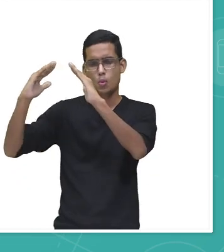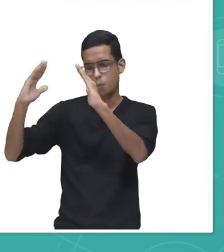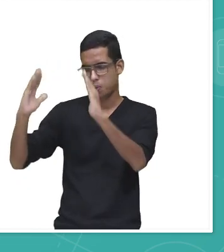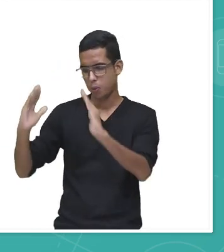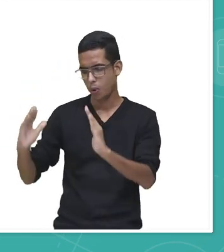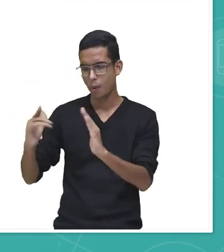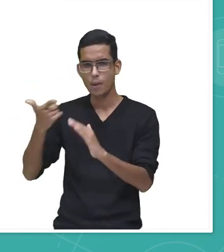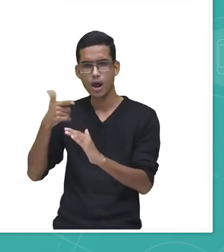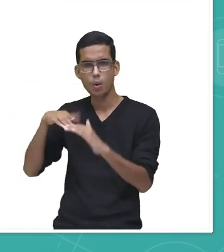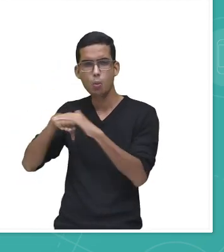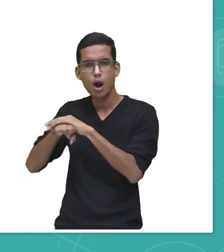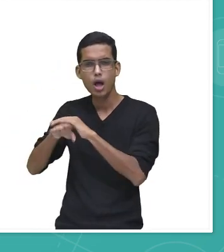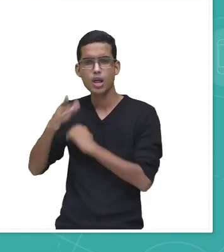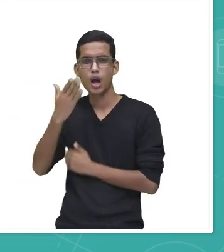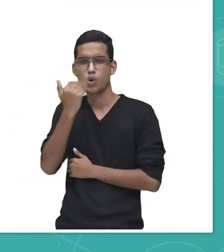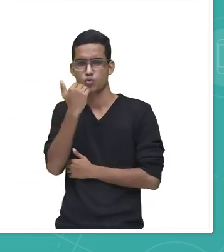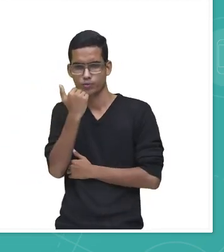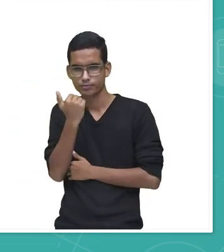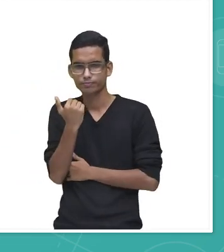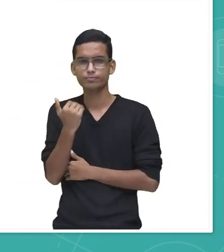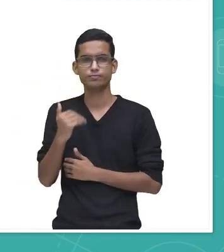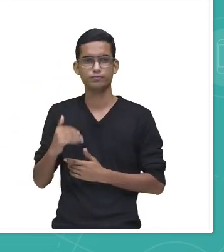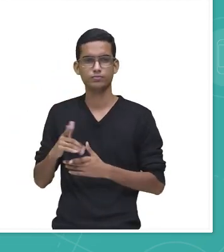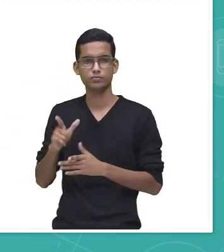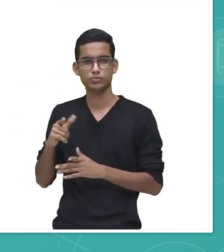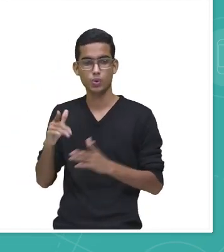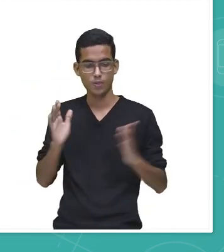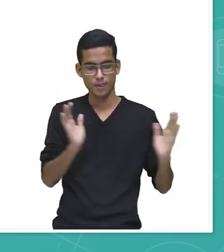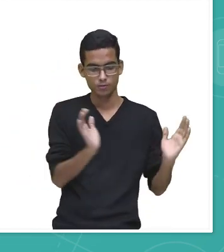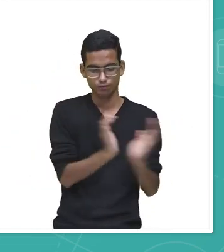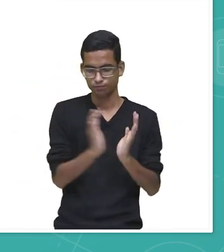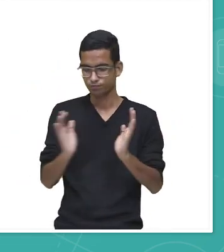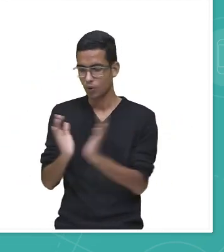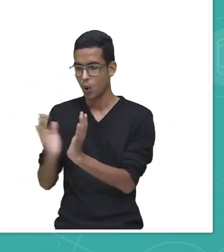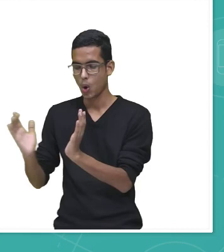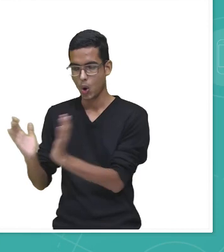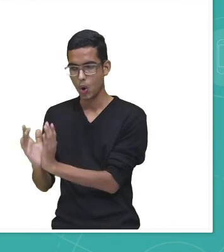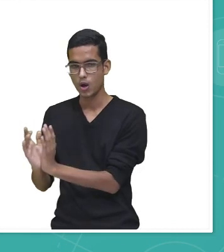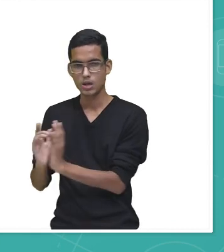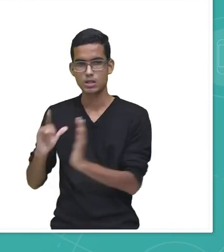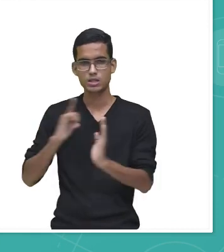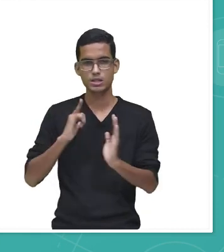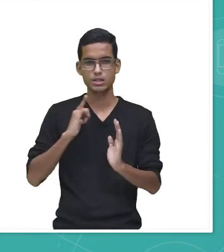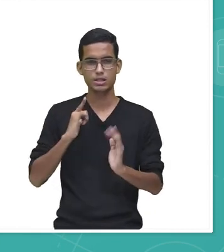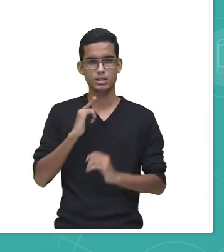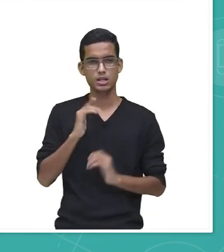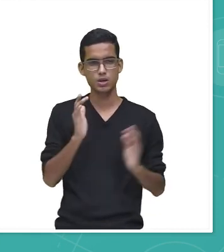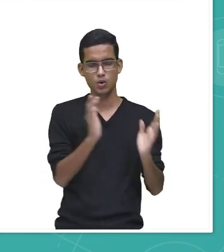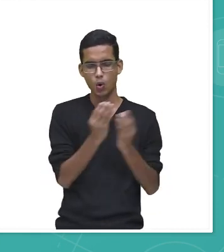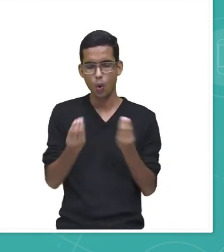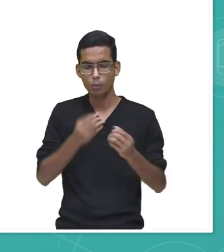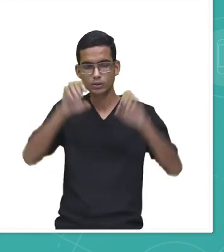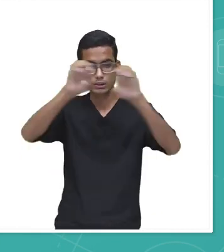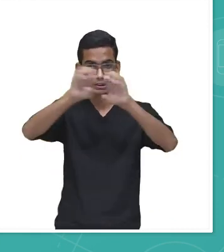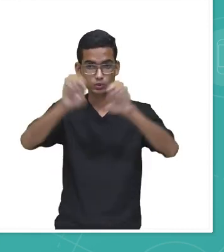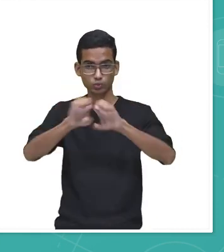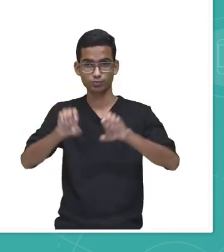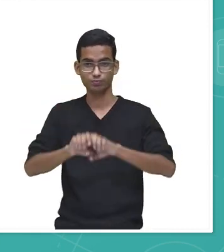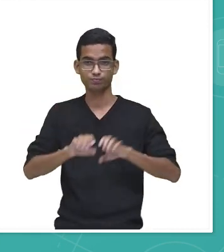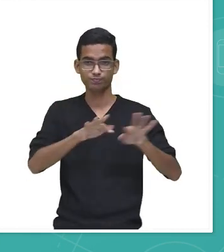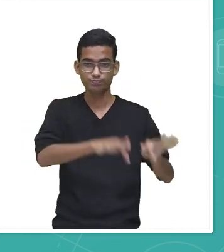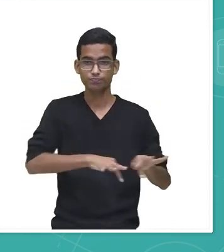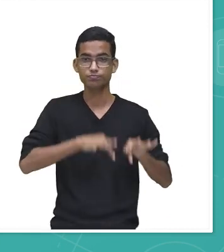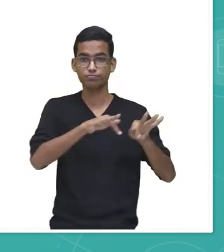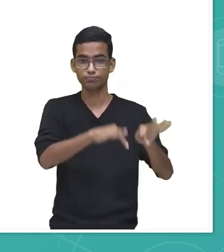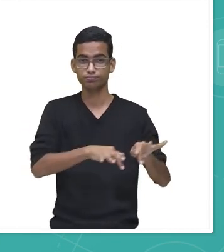ela tinha em todo o feudo como uma forma de estruturação desse feudo, certo? Trouxe aí o comentário também,